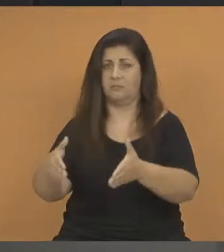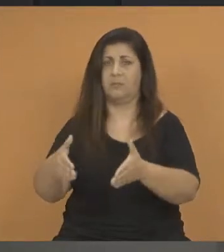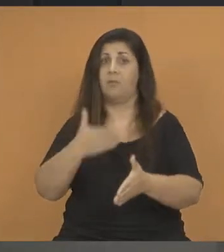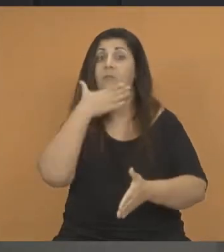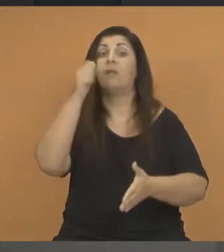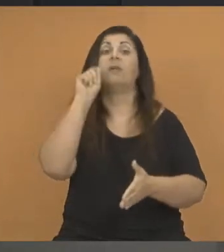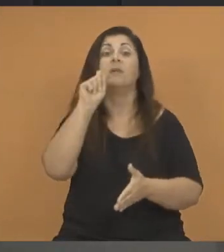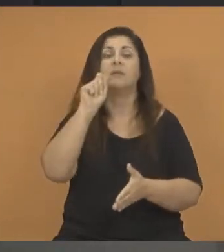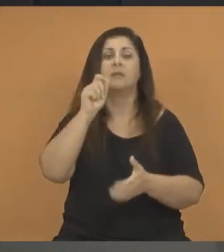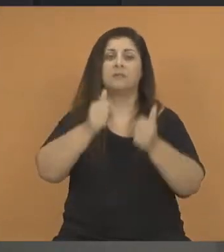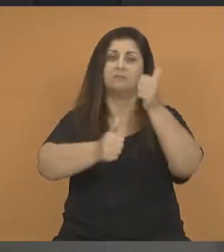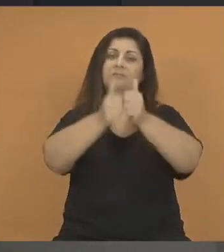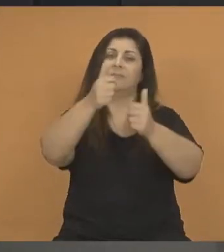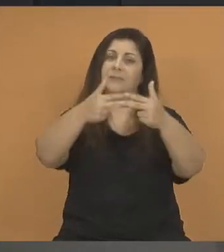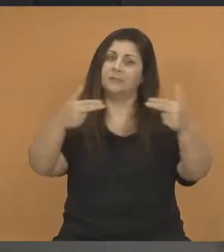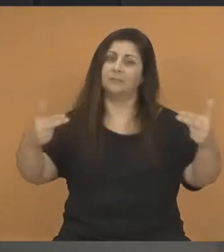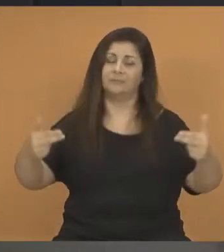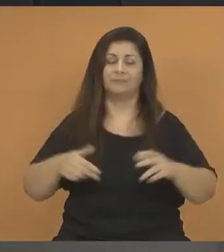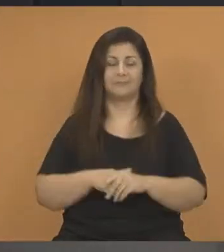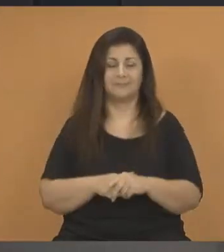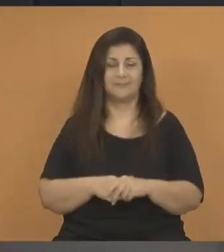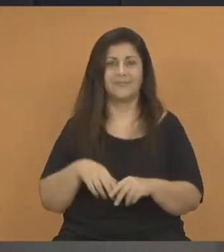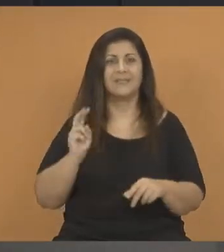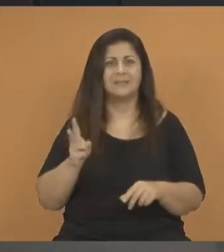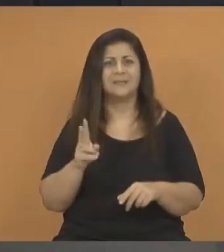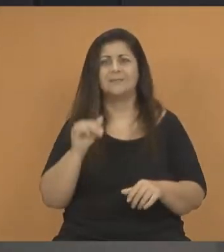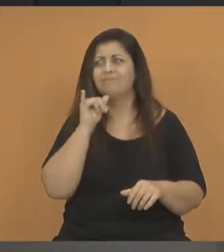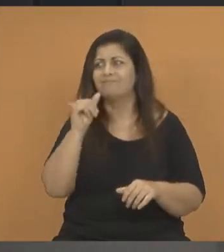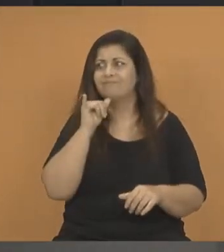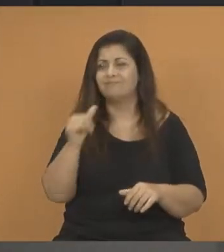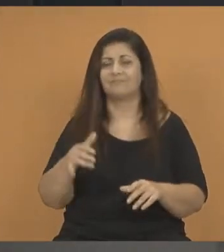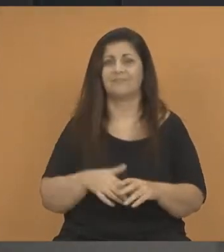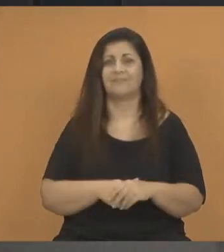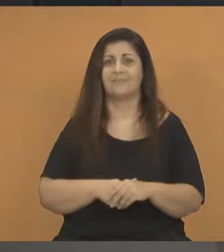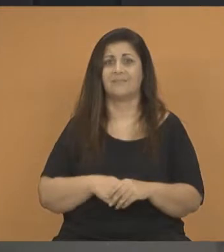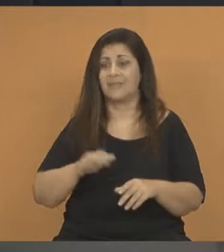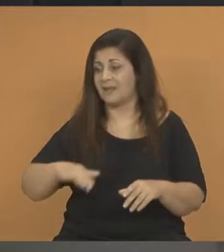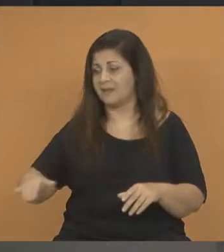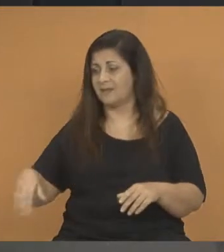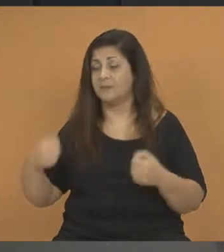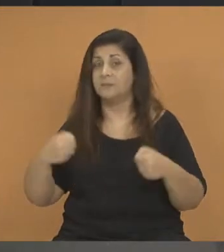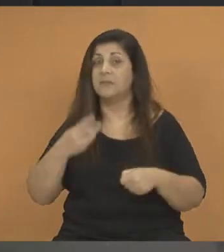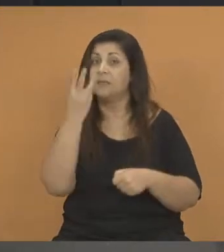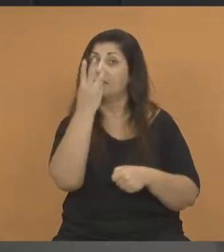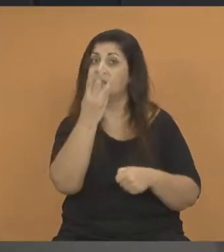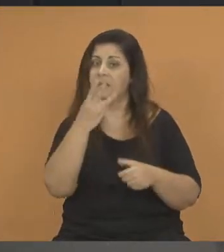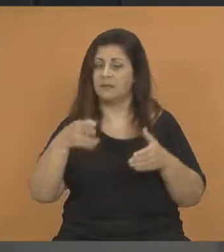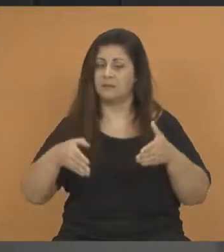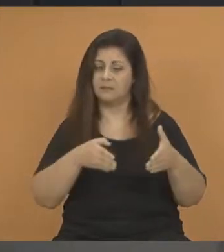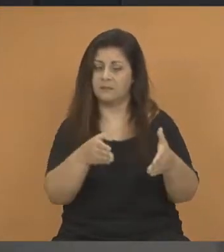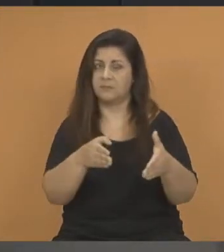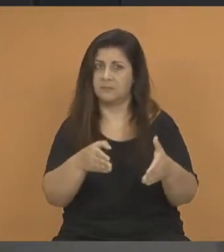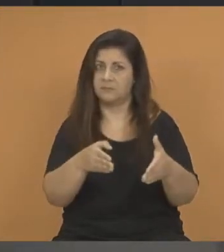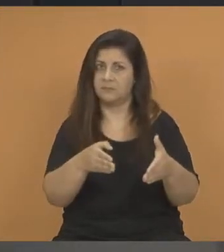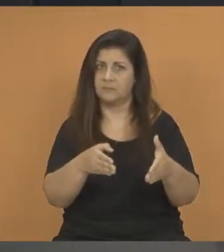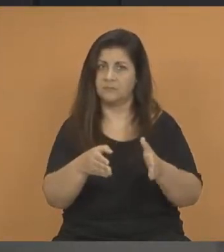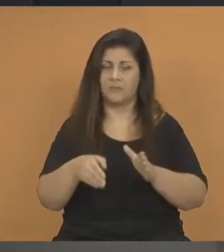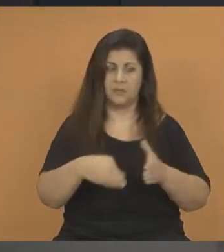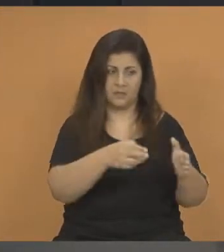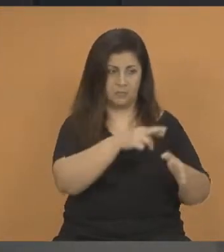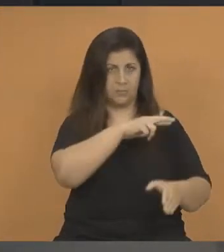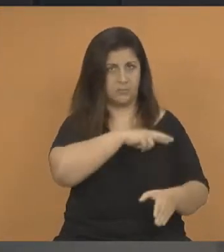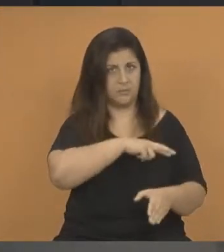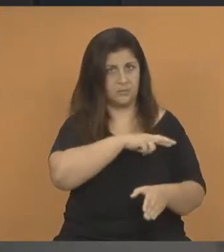esporte. É, como a gente sempre fala, a criança tem que ter três caminhos: o caminho da